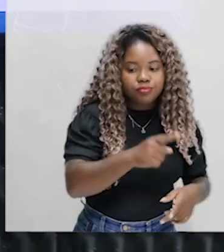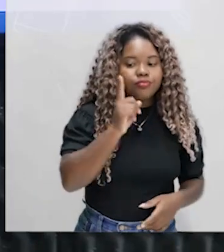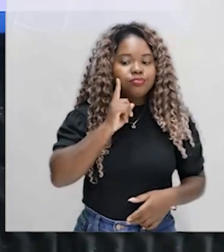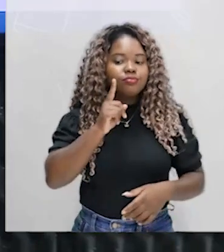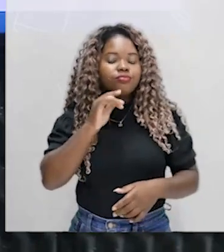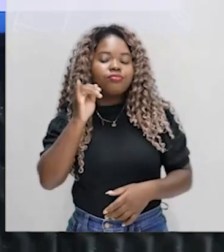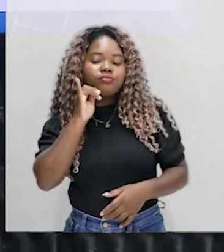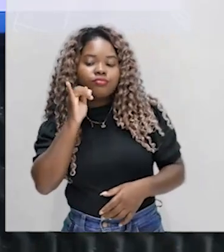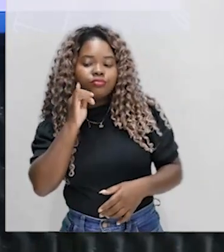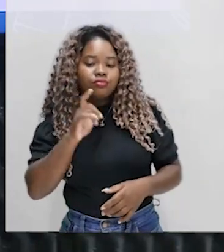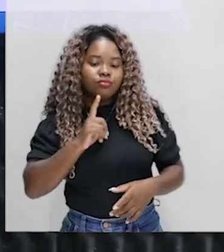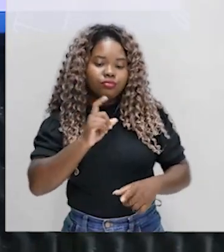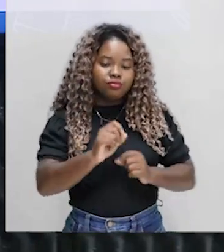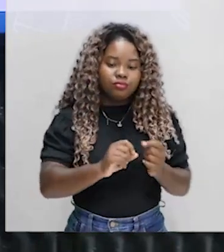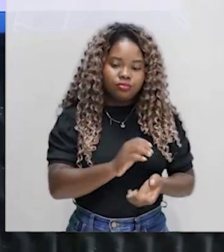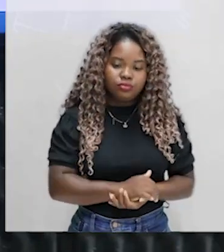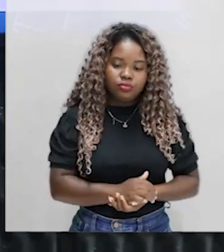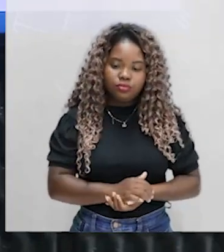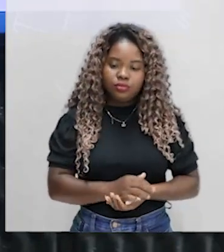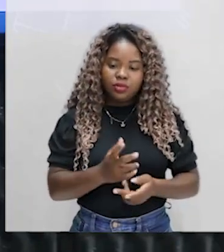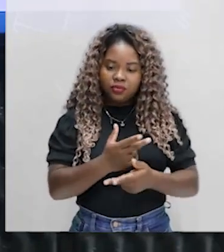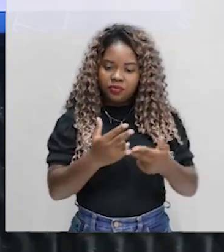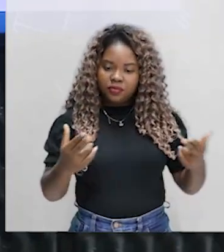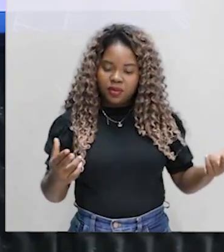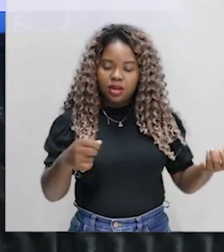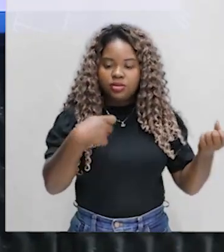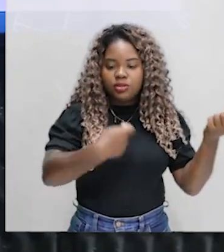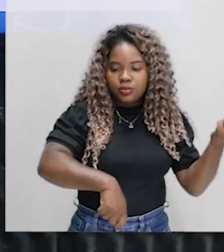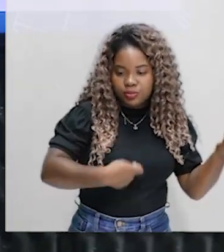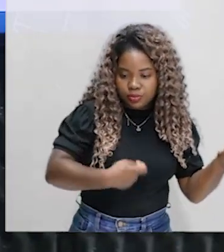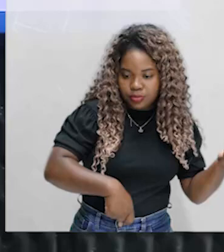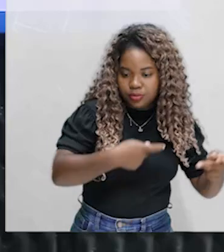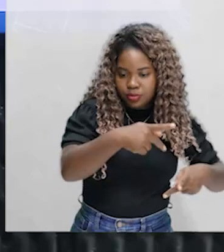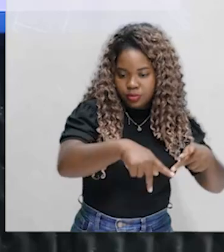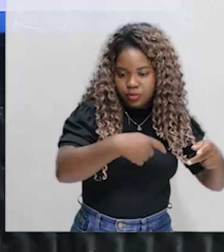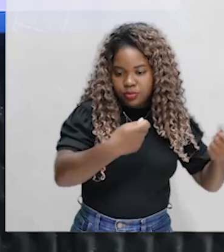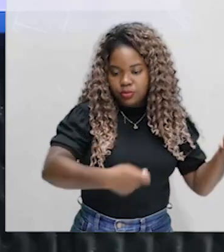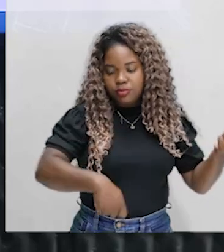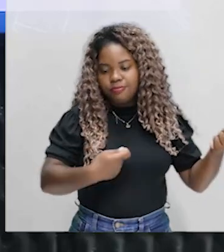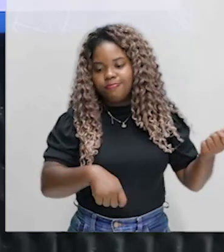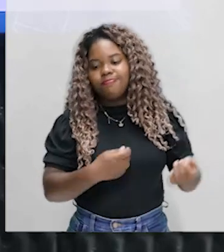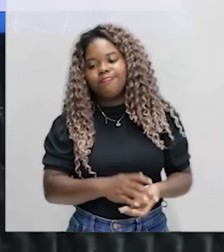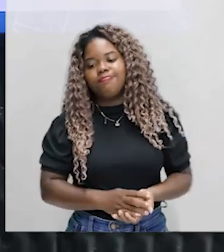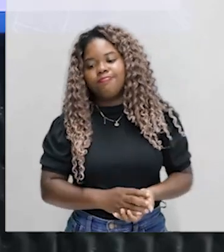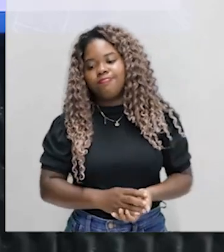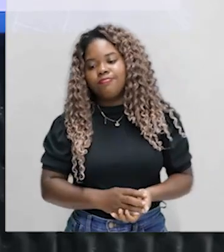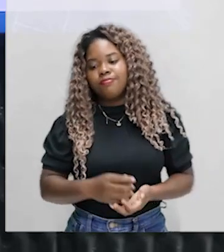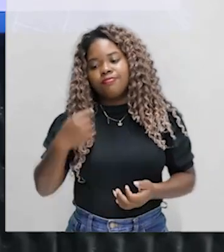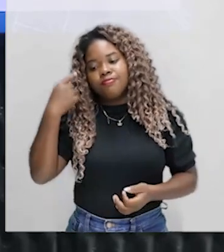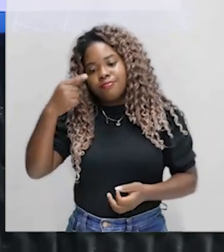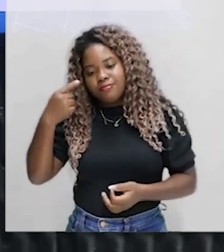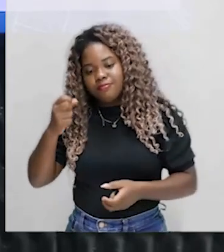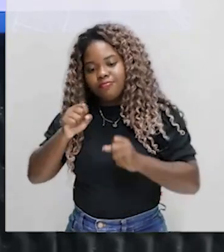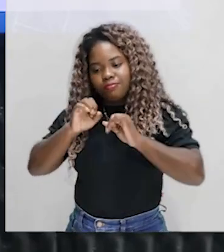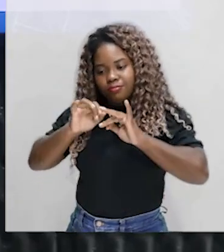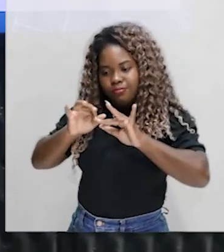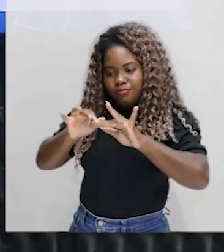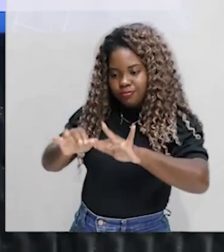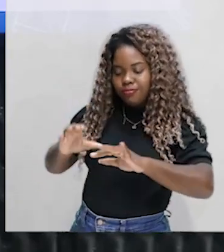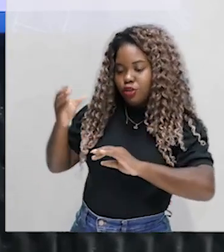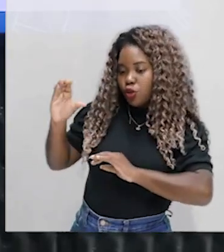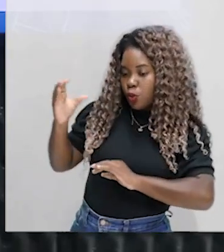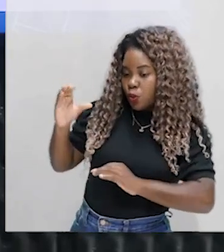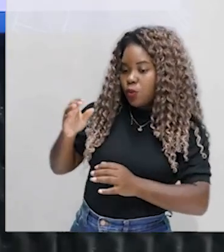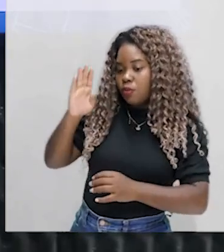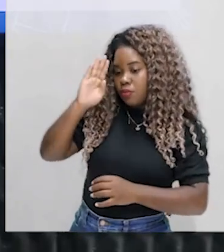exemplo, é composta por naturais ou descendentes de mexicanos, o que leva o espanhol a ser parte da cultura em